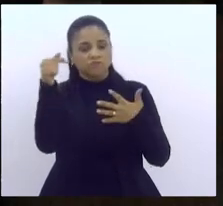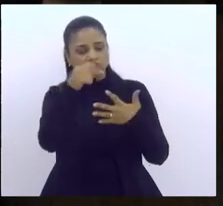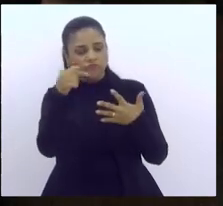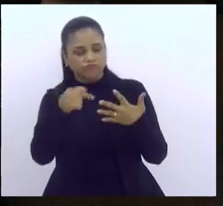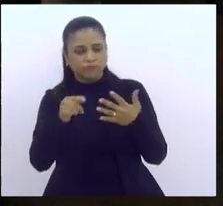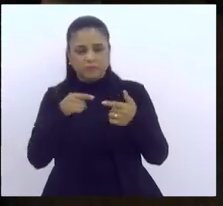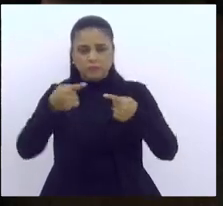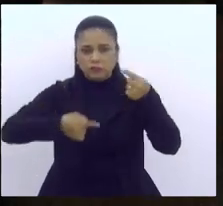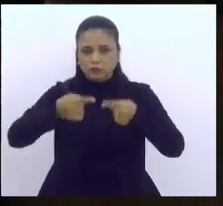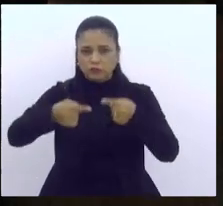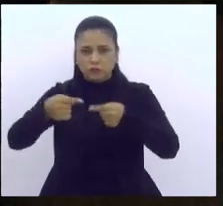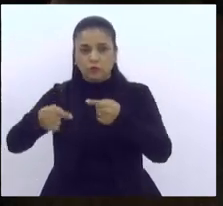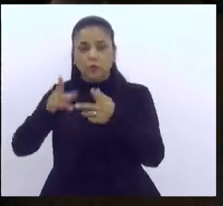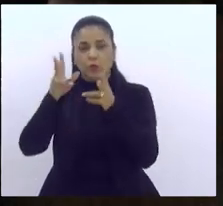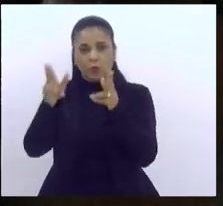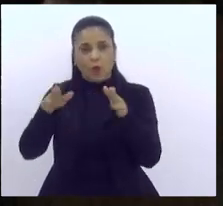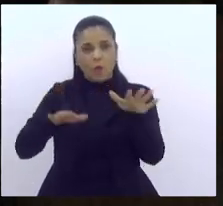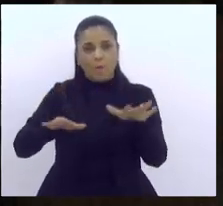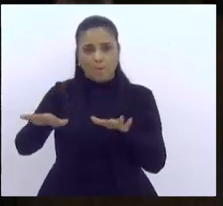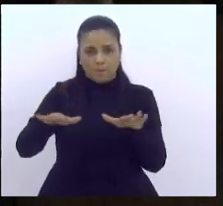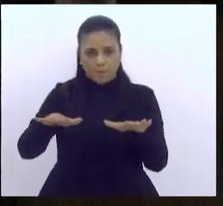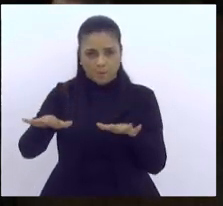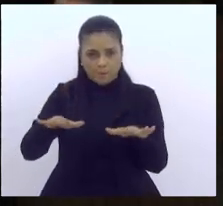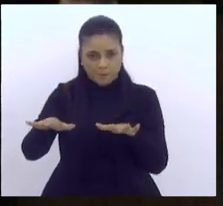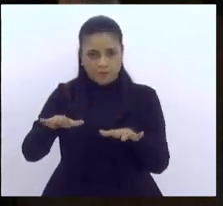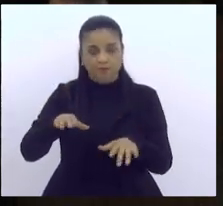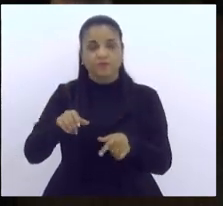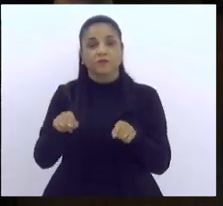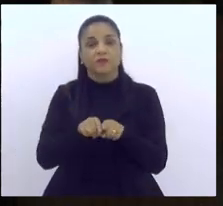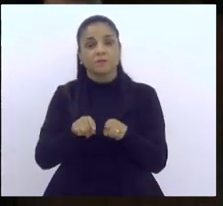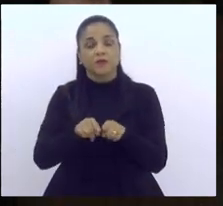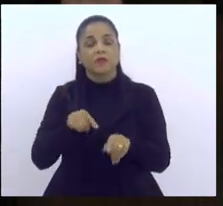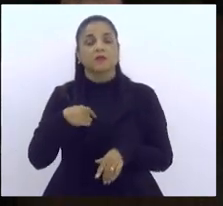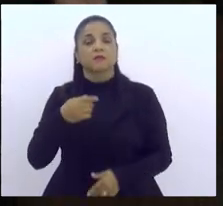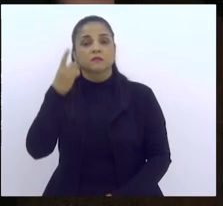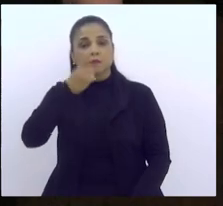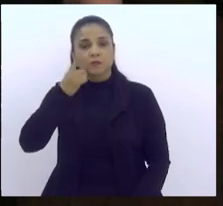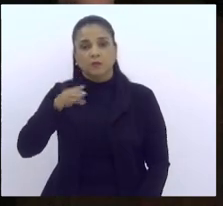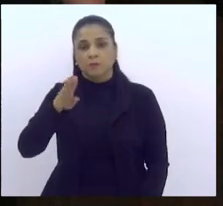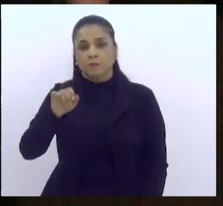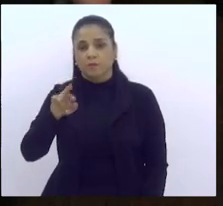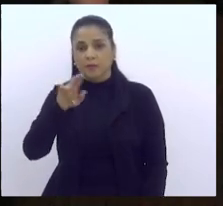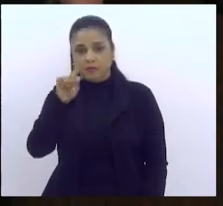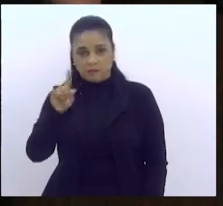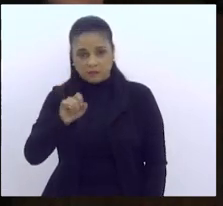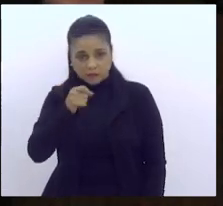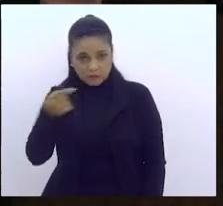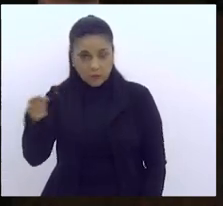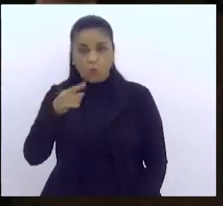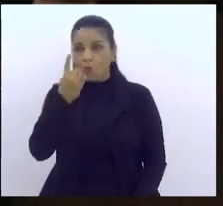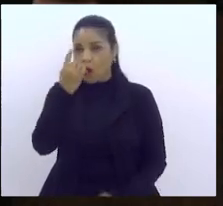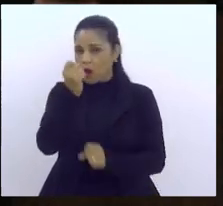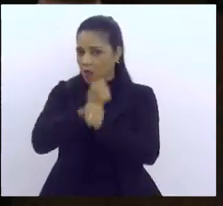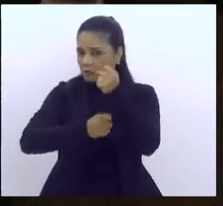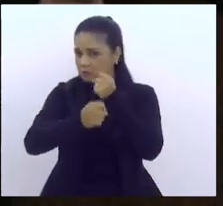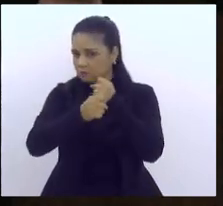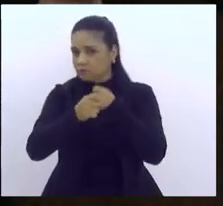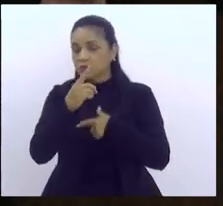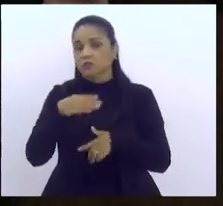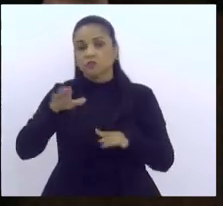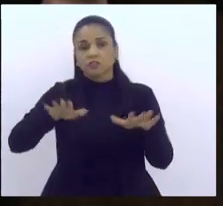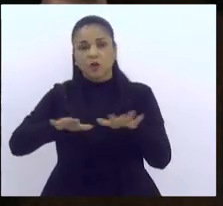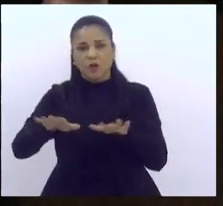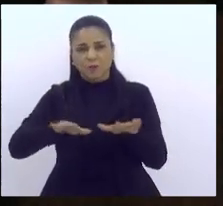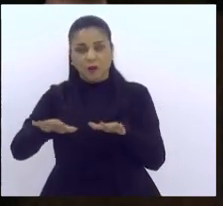em Jacarepaguá, por exemplo. Nós antecipamos, deputado Brazão, e sei que é a área de Vossa Excelência, há quase um ano atrás, que Jacarepaguá